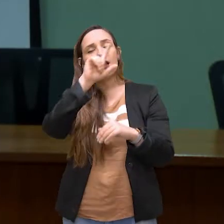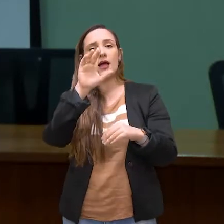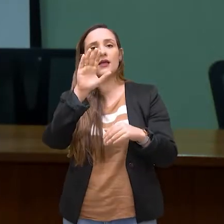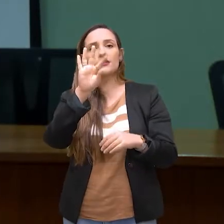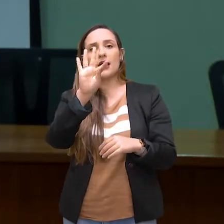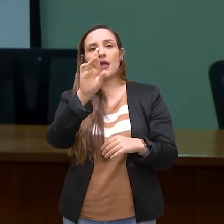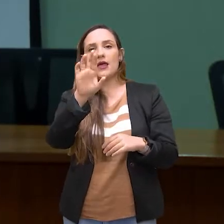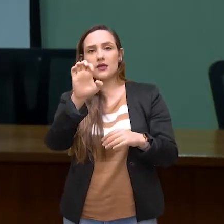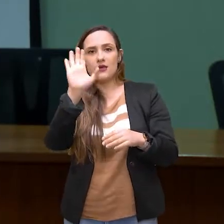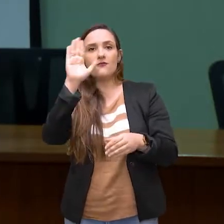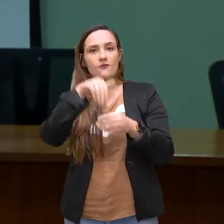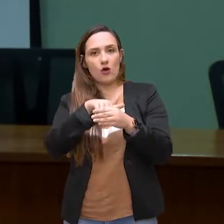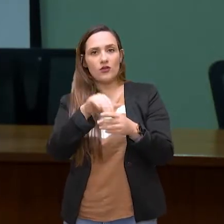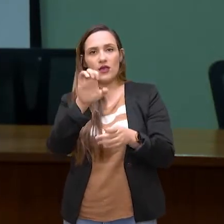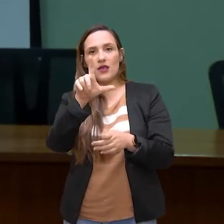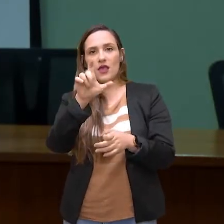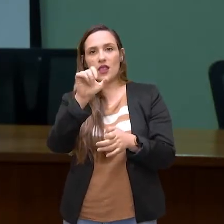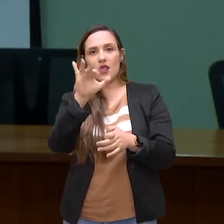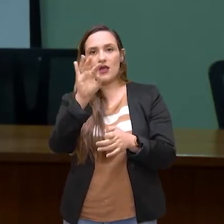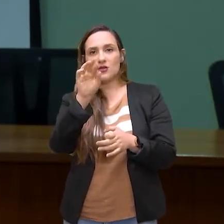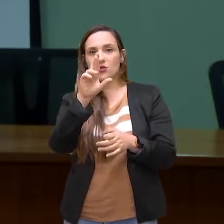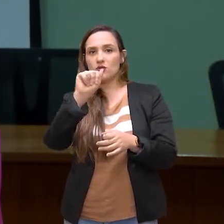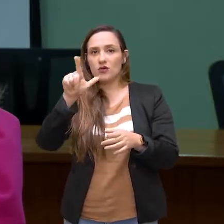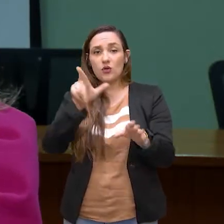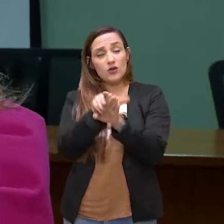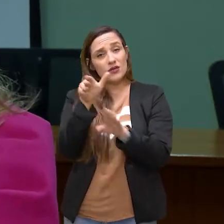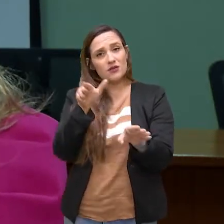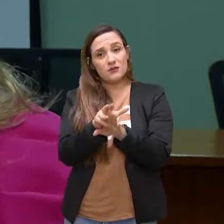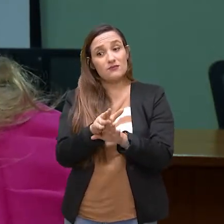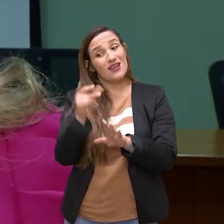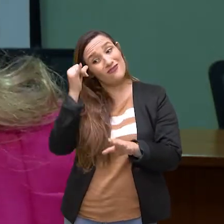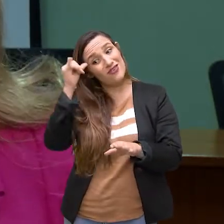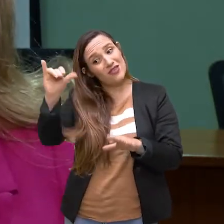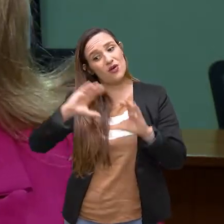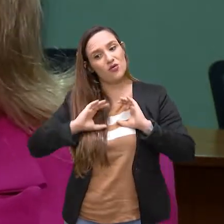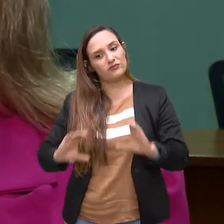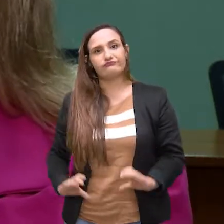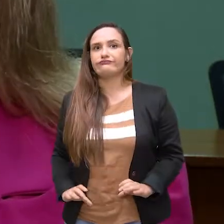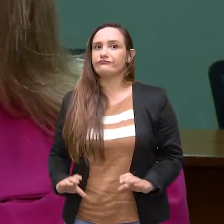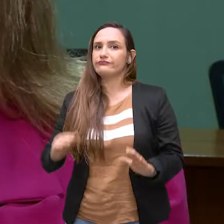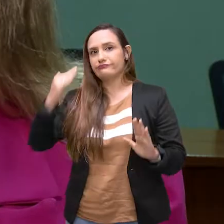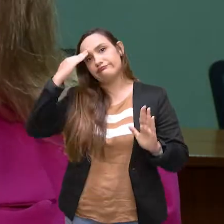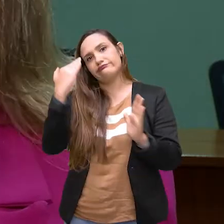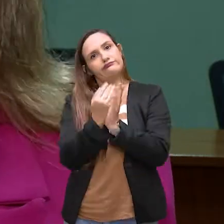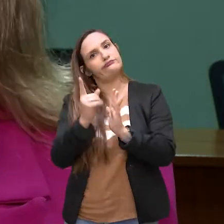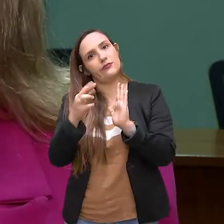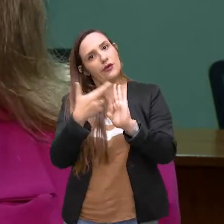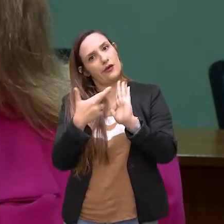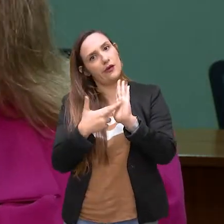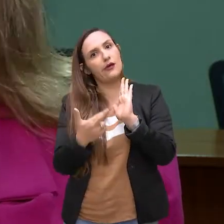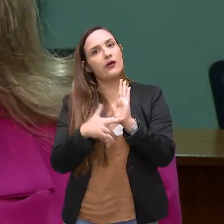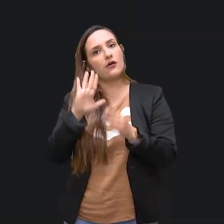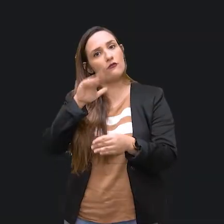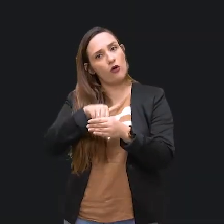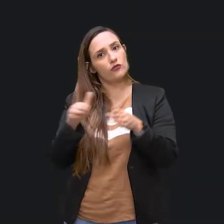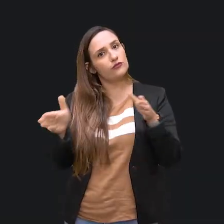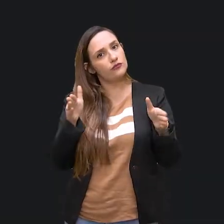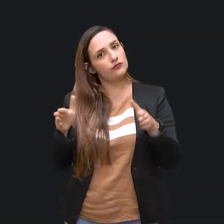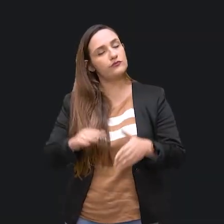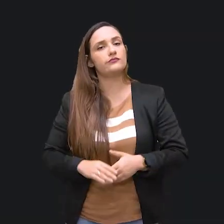relacionados a essa matéria. Com isso, evitamos condutas que são consideradas violação às regras eleitorais.